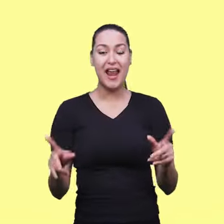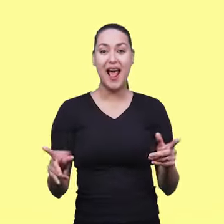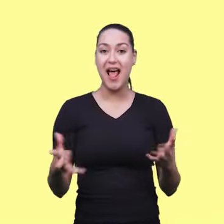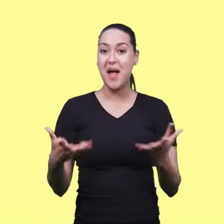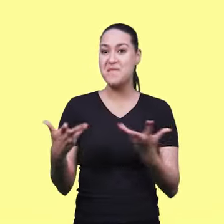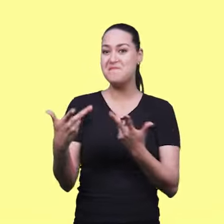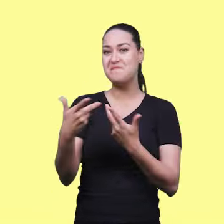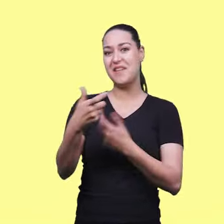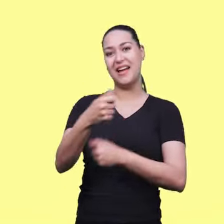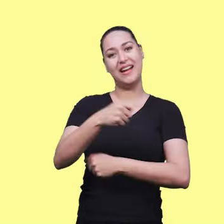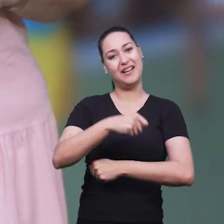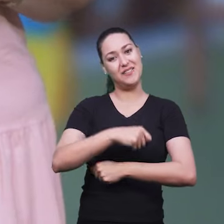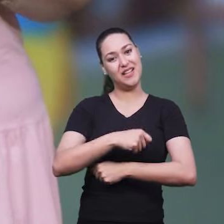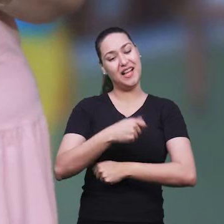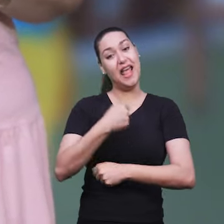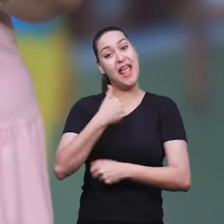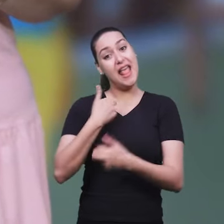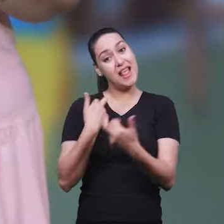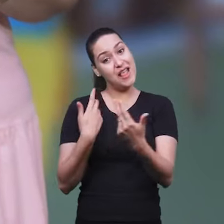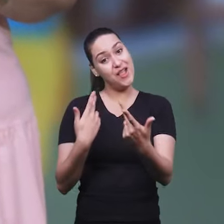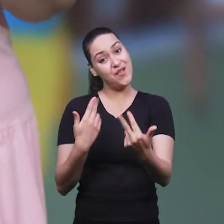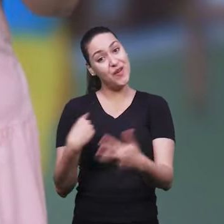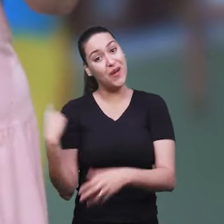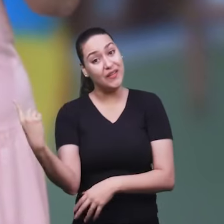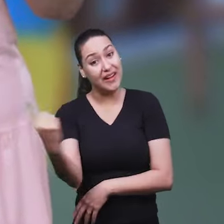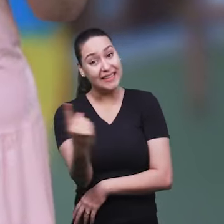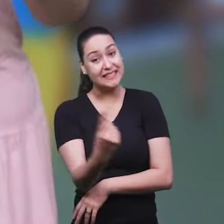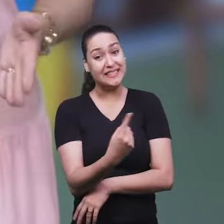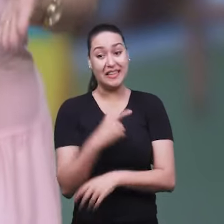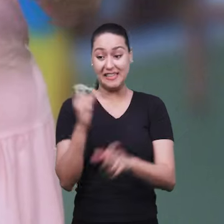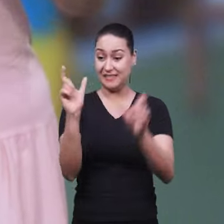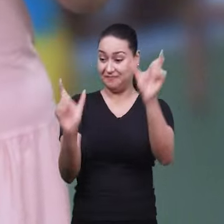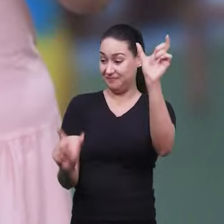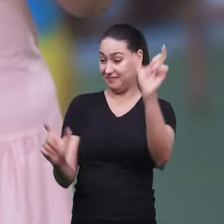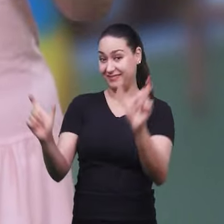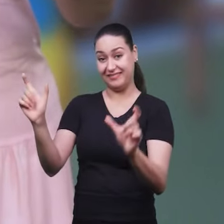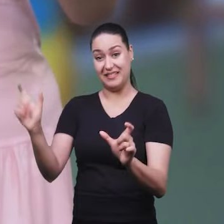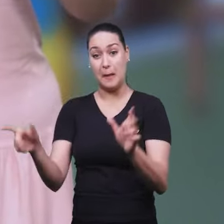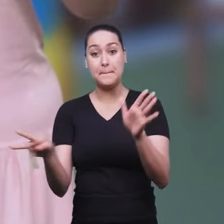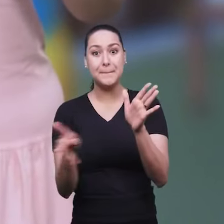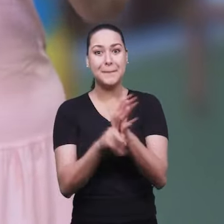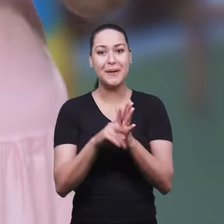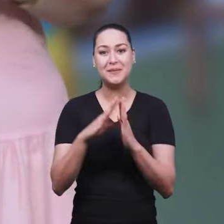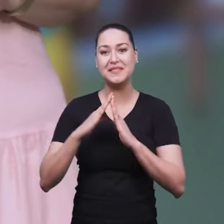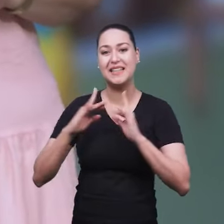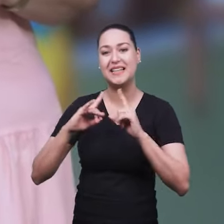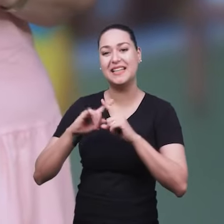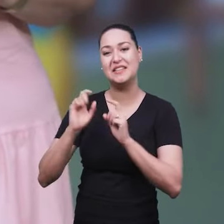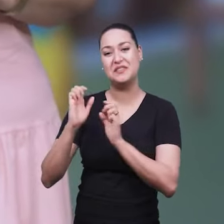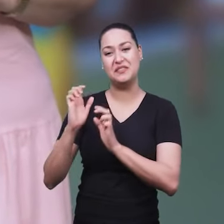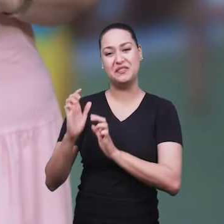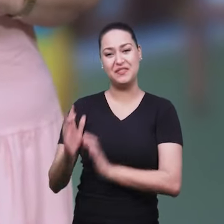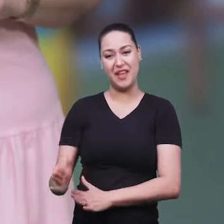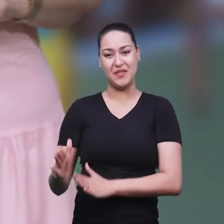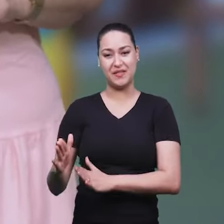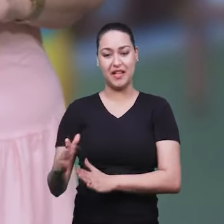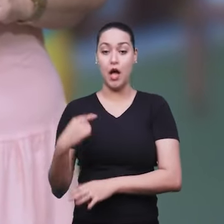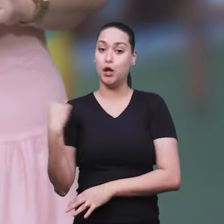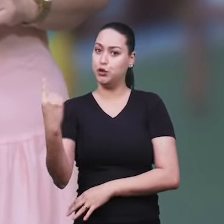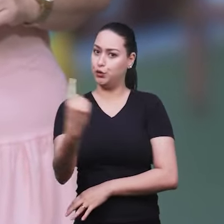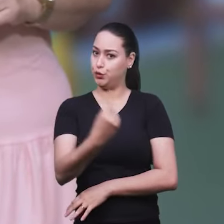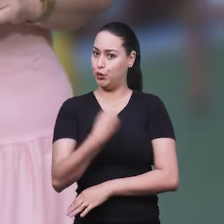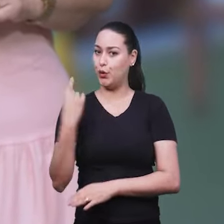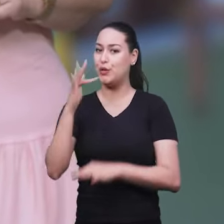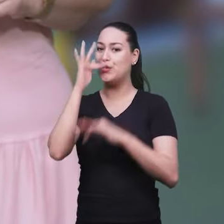maravilhoso. Assim, somos cada um de nós que fazemos parte da igreja fiel. Somos